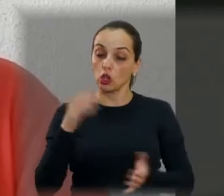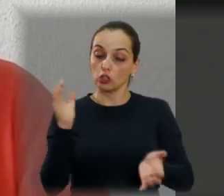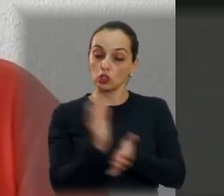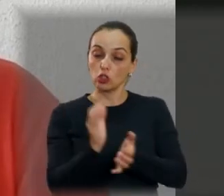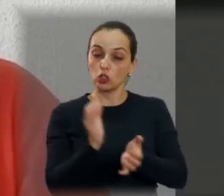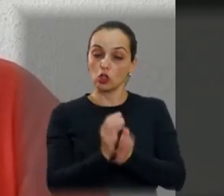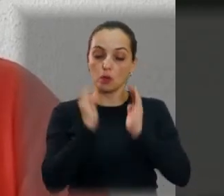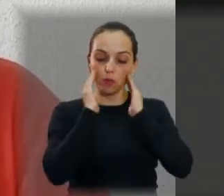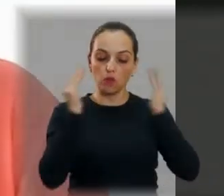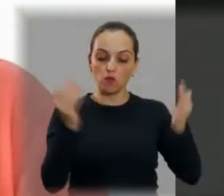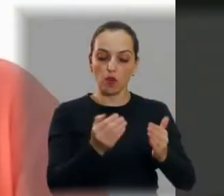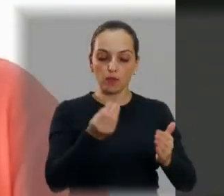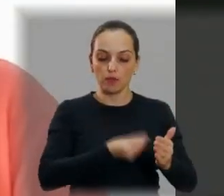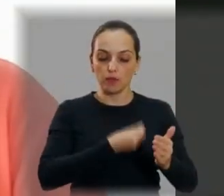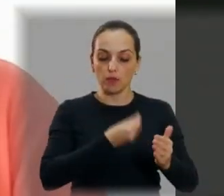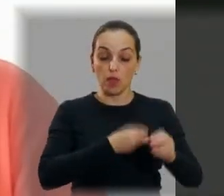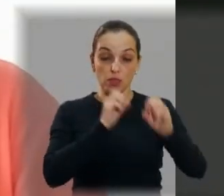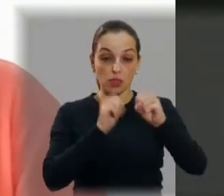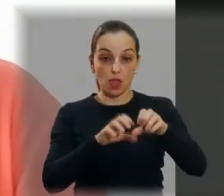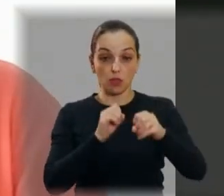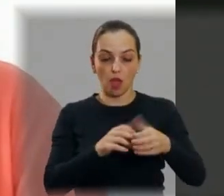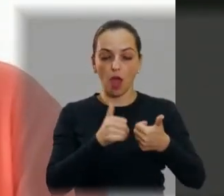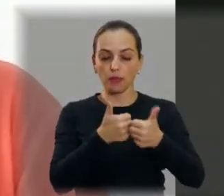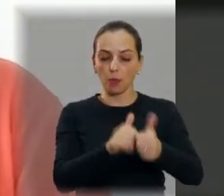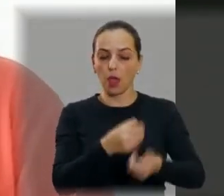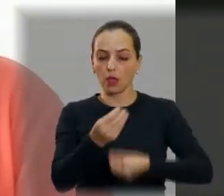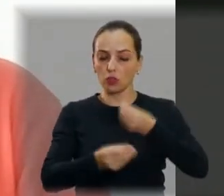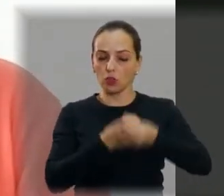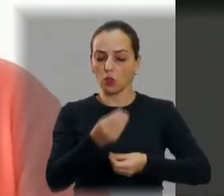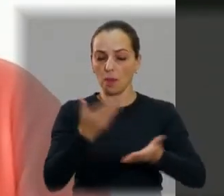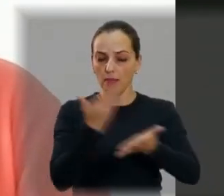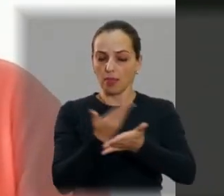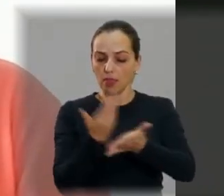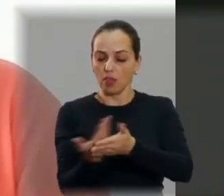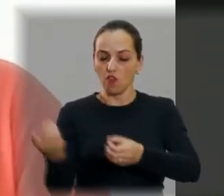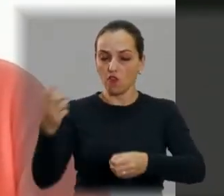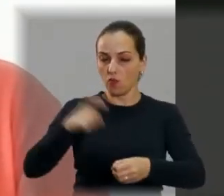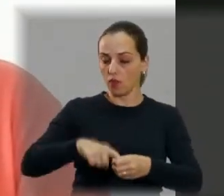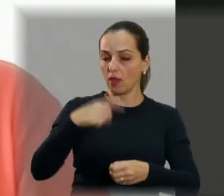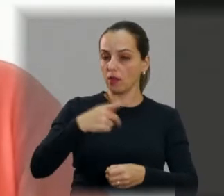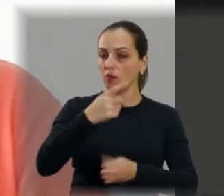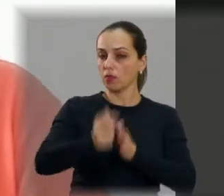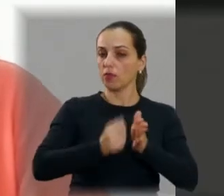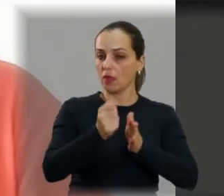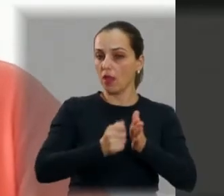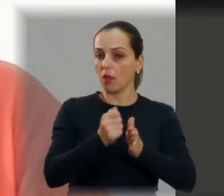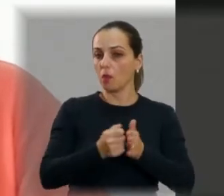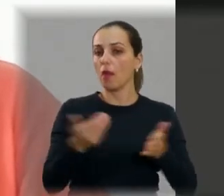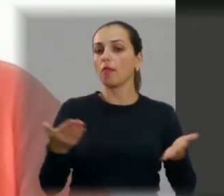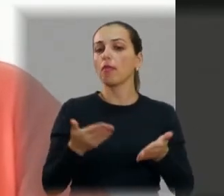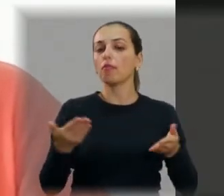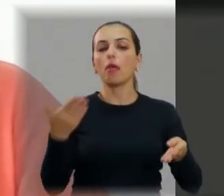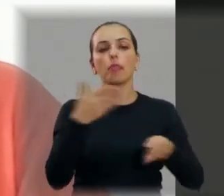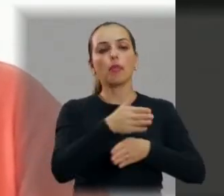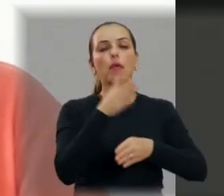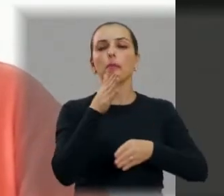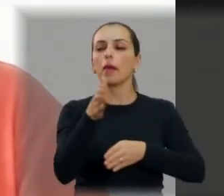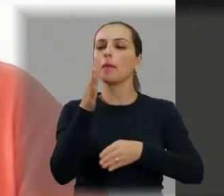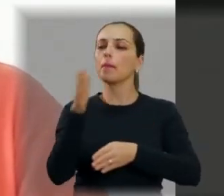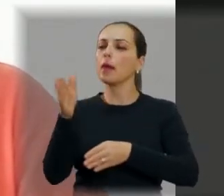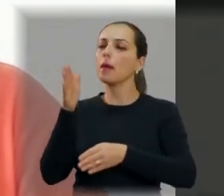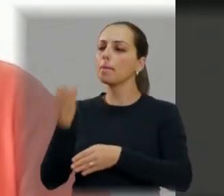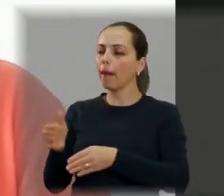Educação, acompanhando o retorno do volta às aulas nas escolas. Nós temos acompanhado aí, fazendo visitas em loco